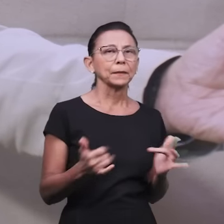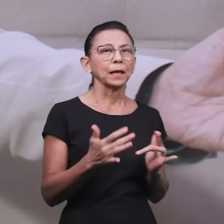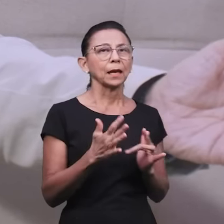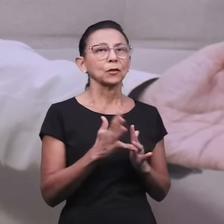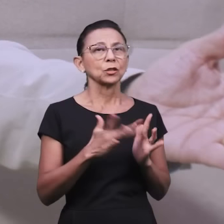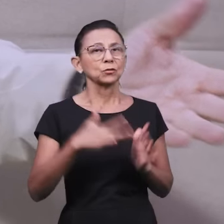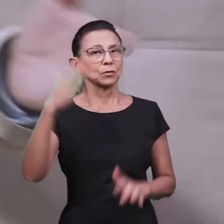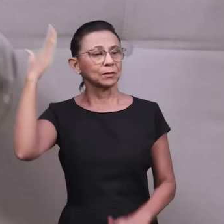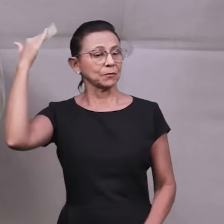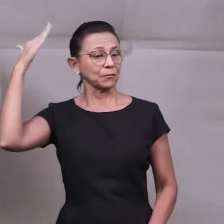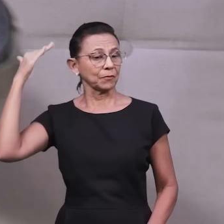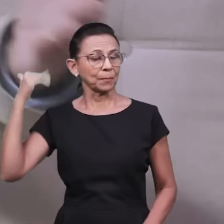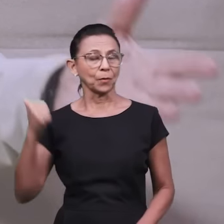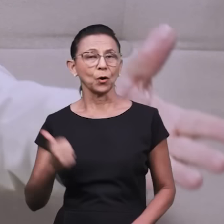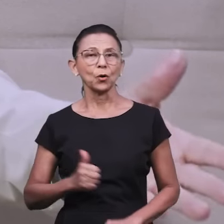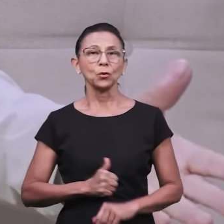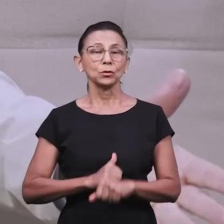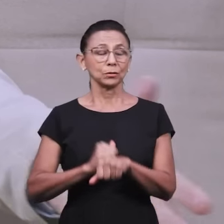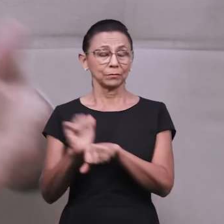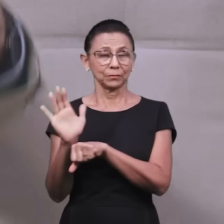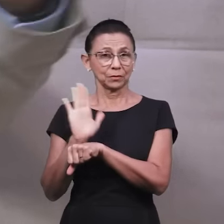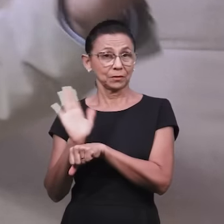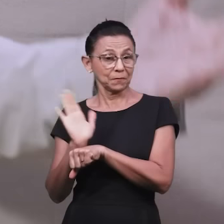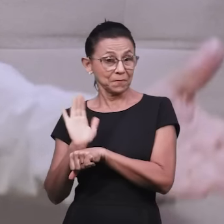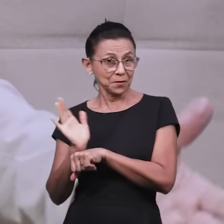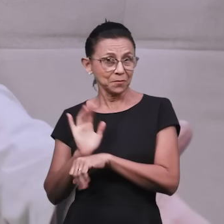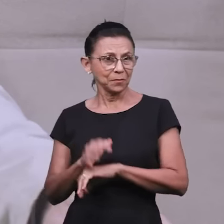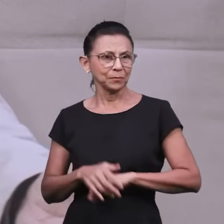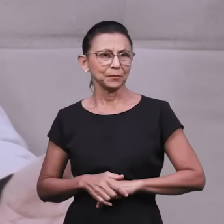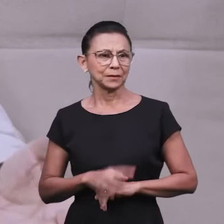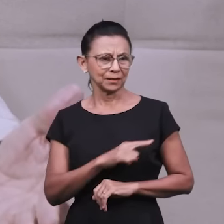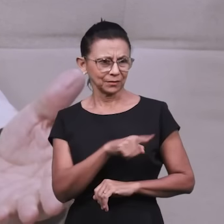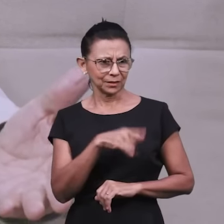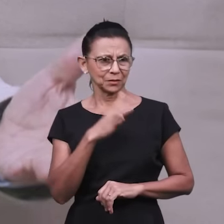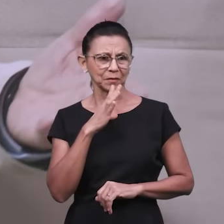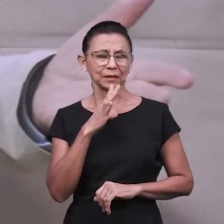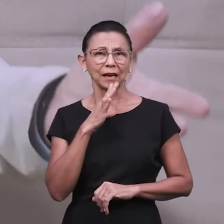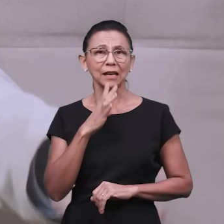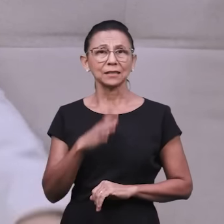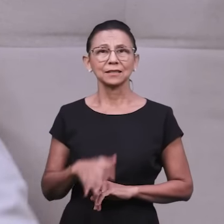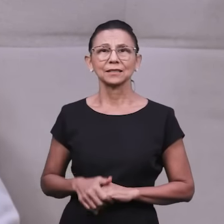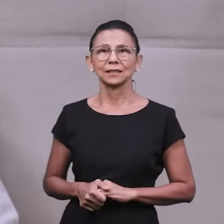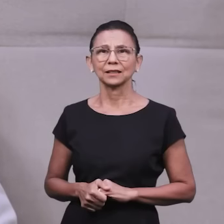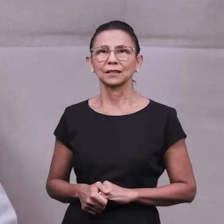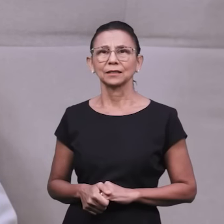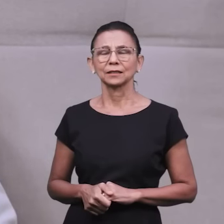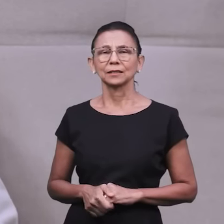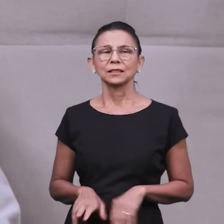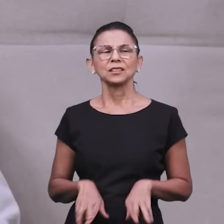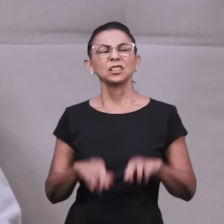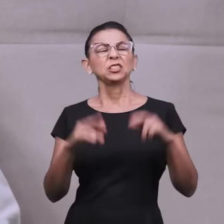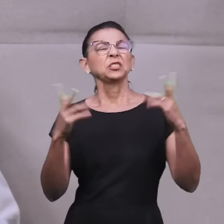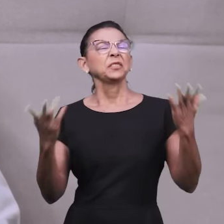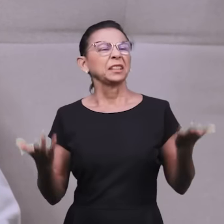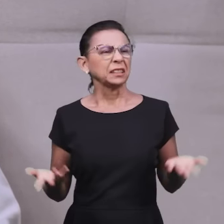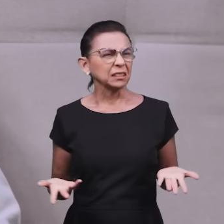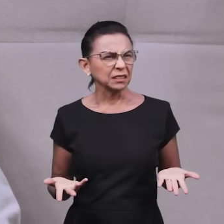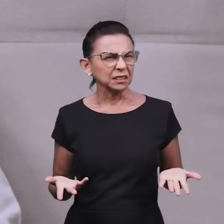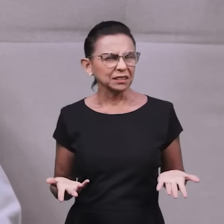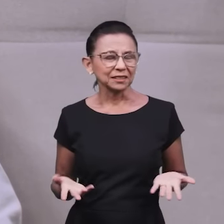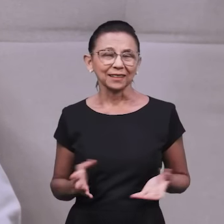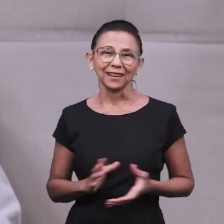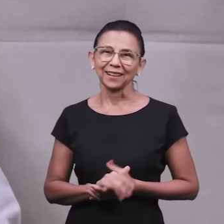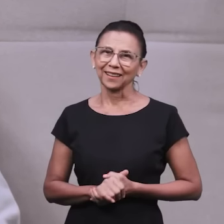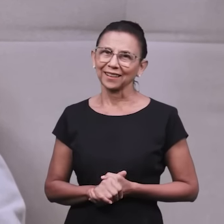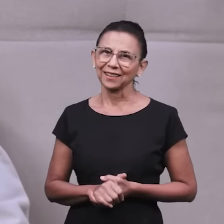de Hollywood, qual é a diferença? Dos filmes, né? Só quem tem experiência com esse